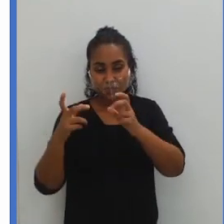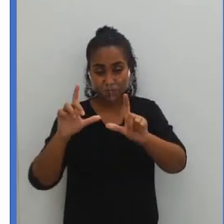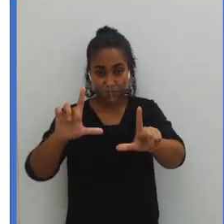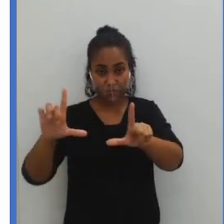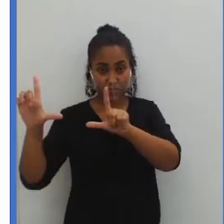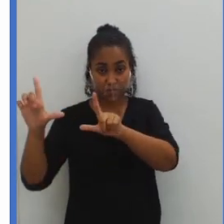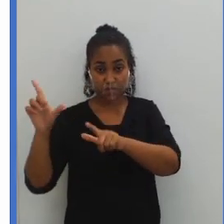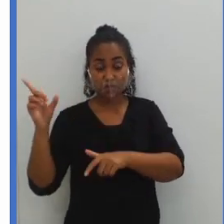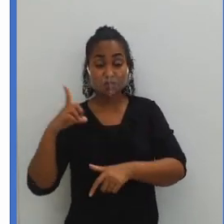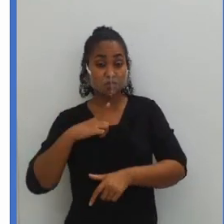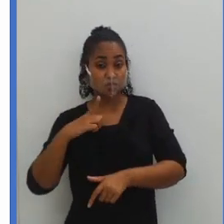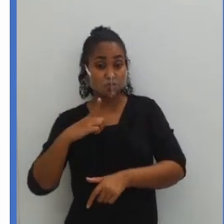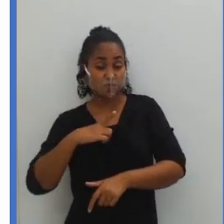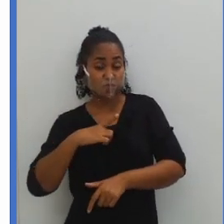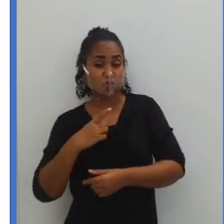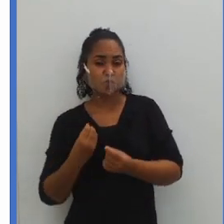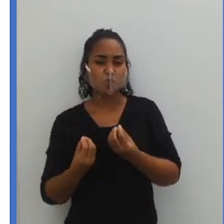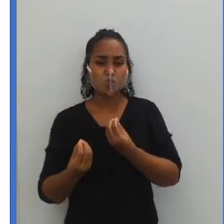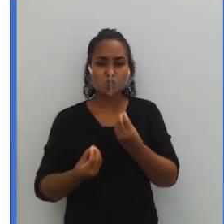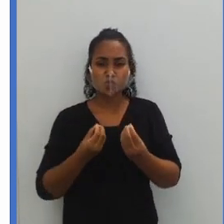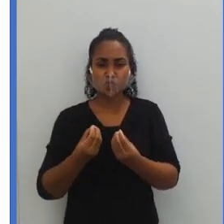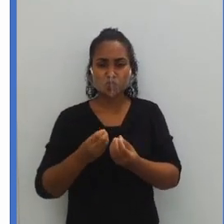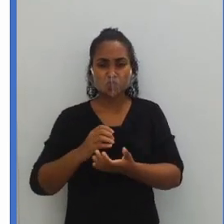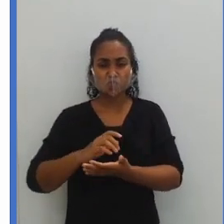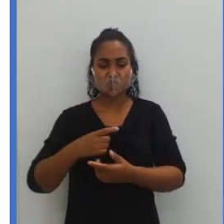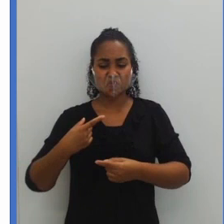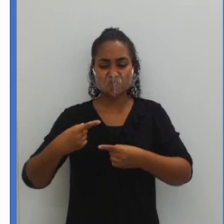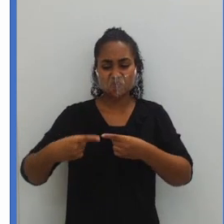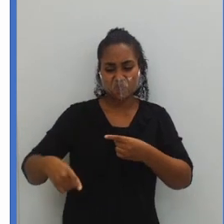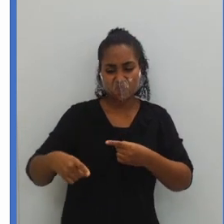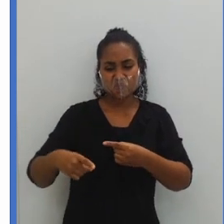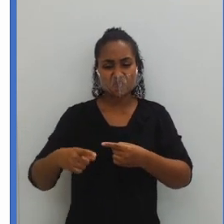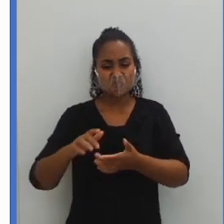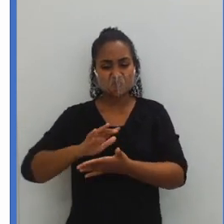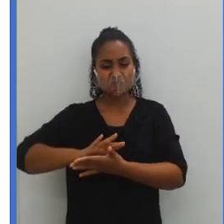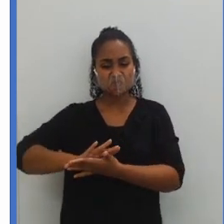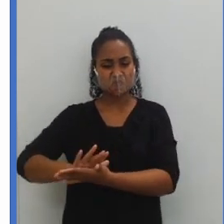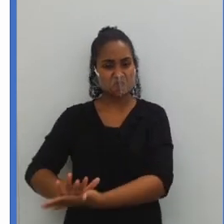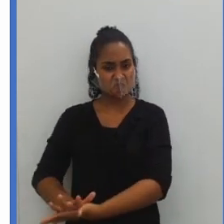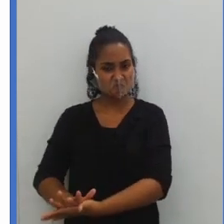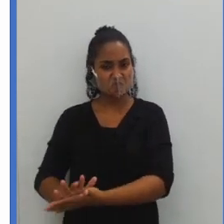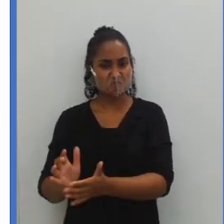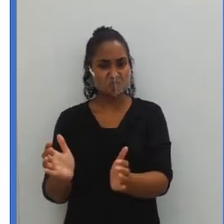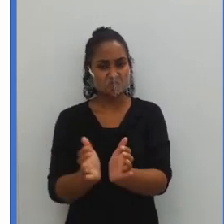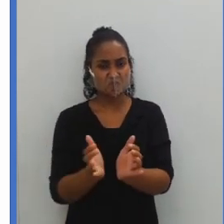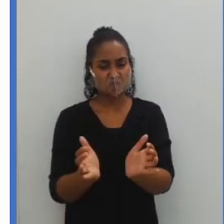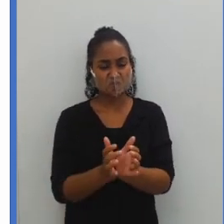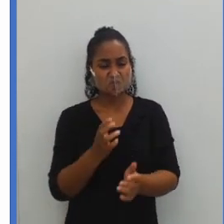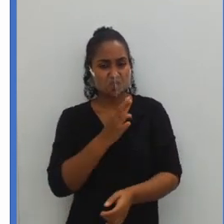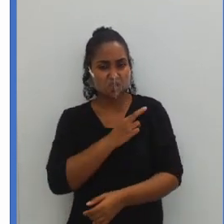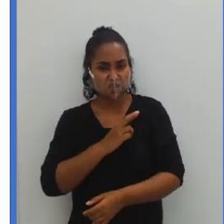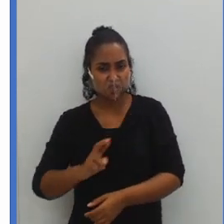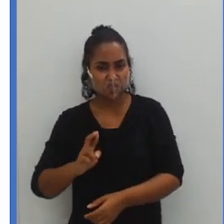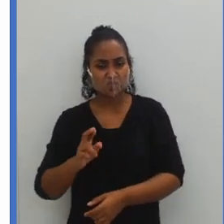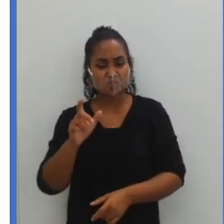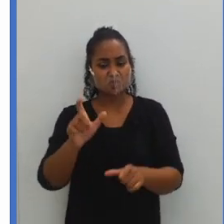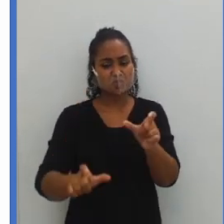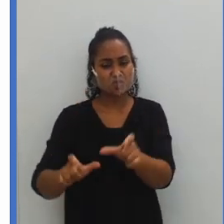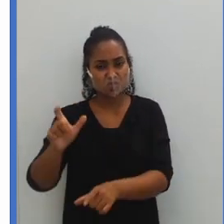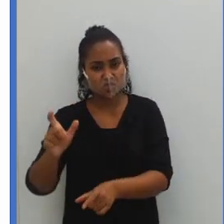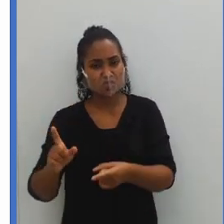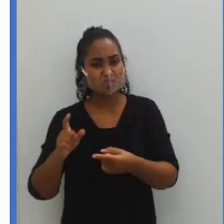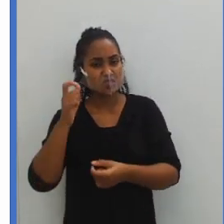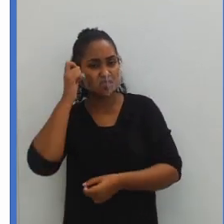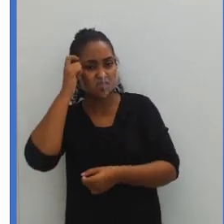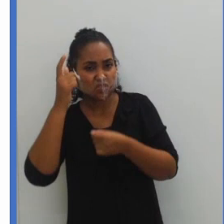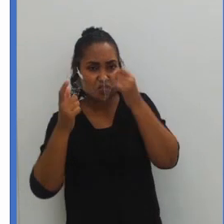para vocês. É o repúdio demonstrado ou efetivado através da discriminação de grupos religiosos,